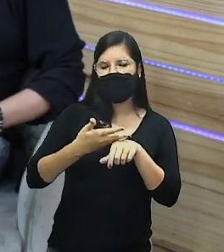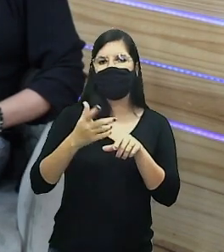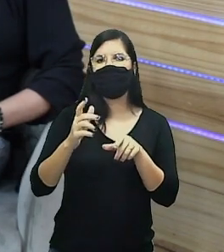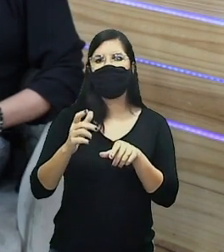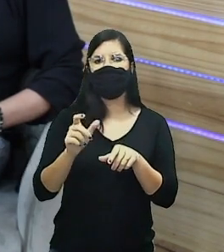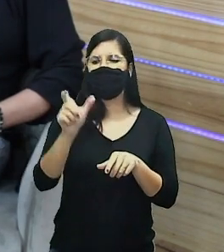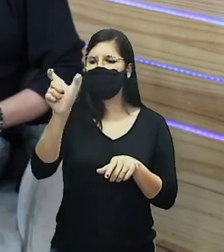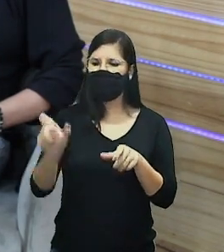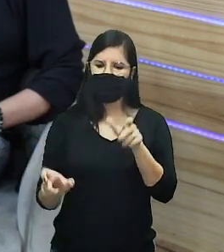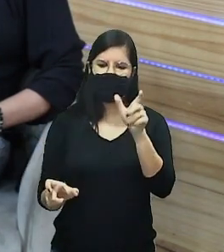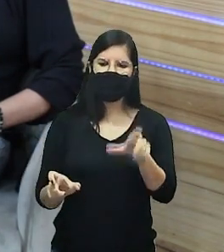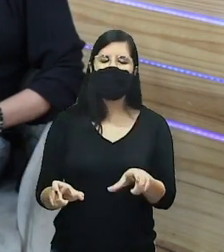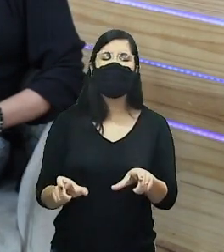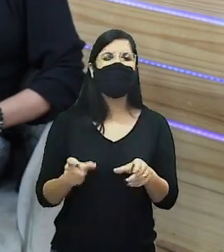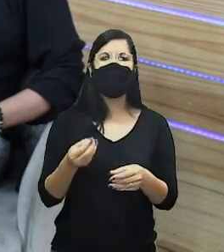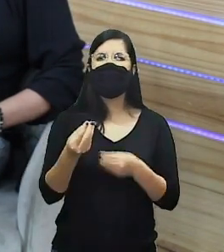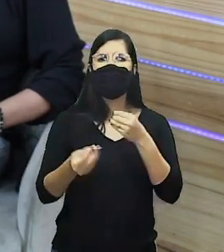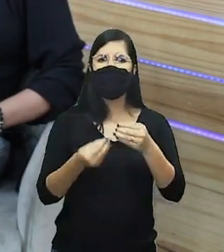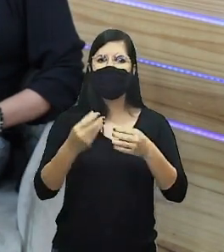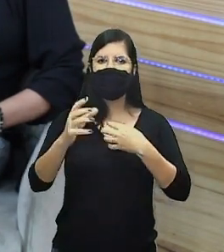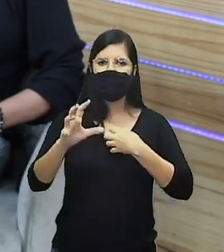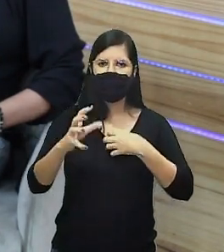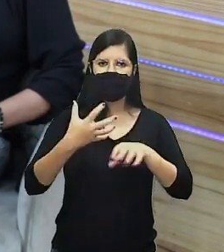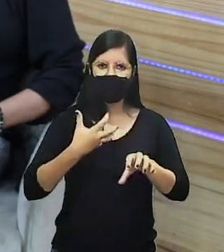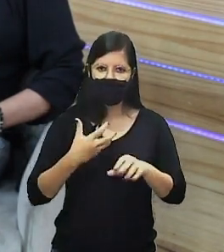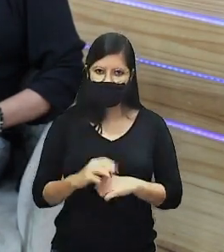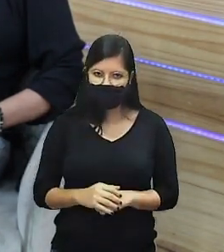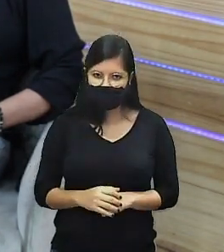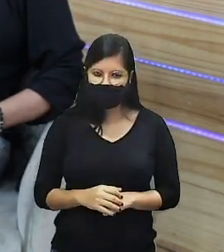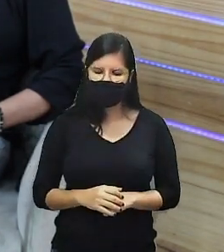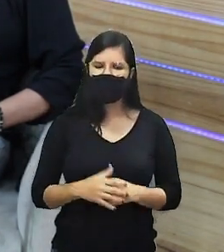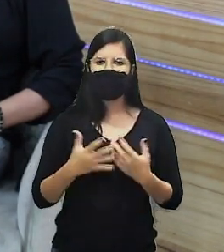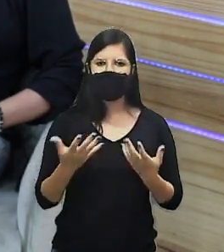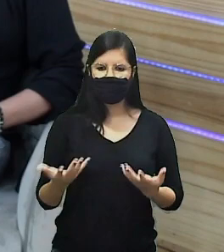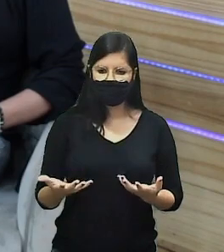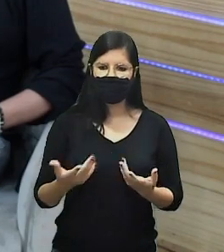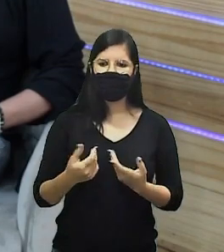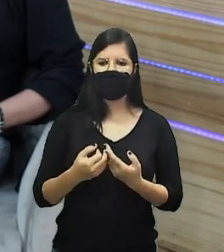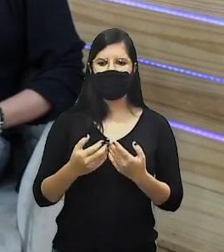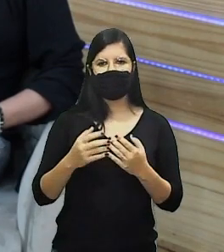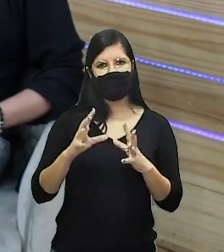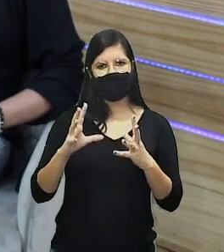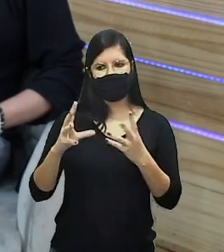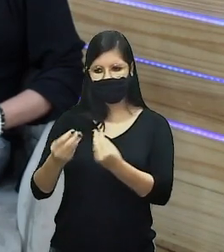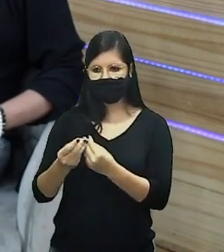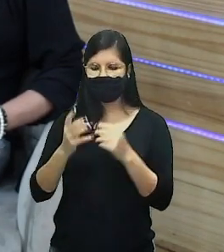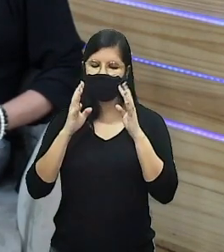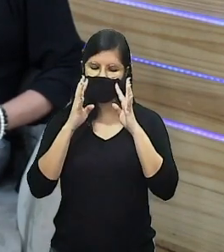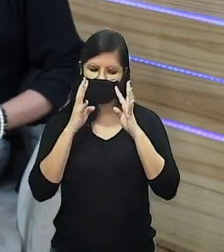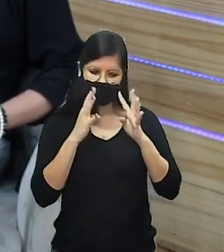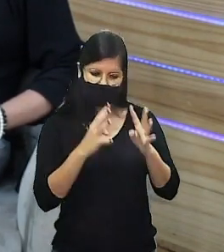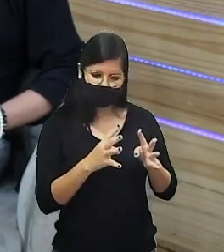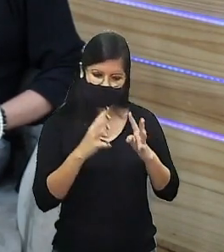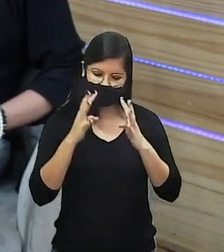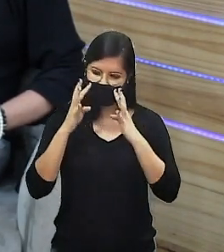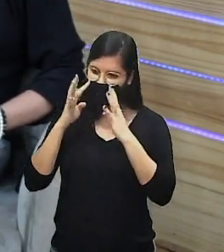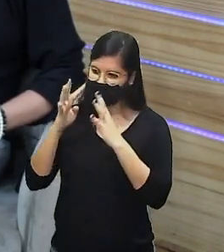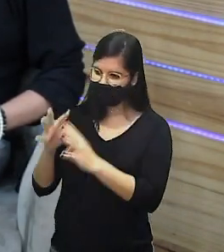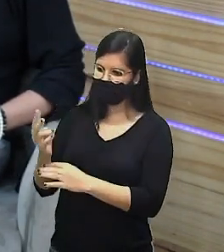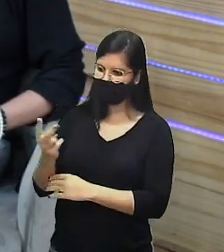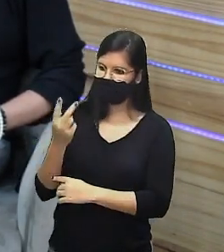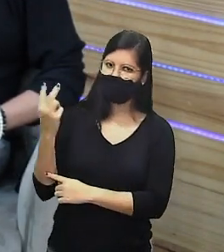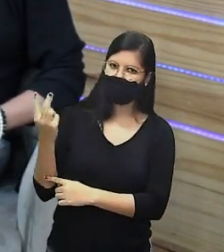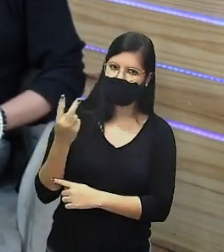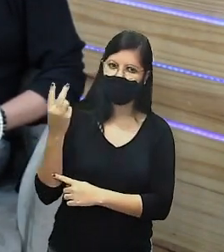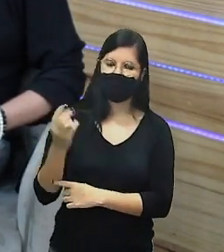ser empático, né? E esse exercício da empatia, ele passa pela escuta do outro, ele passa pela valorização das